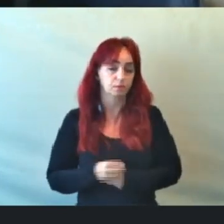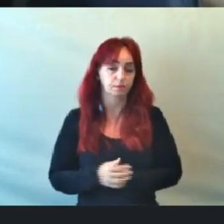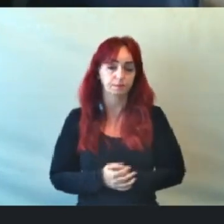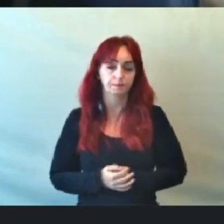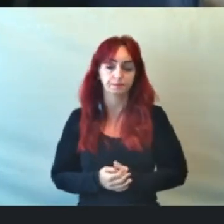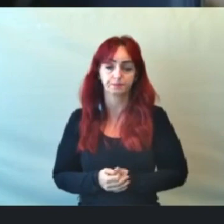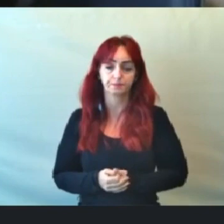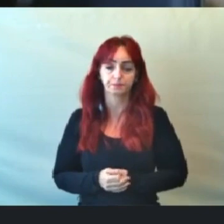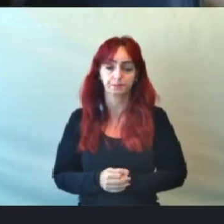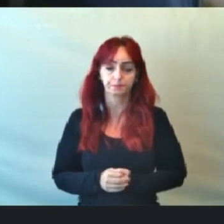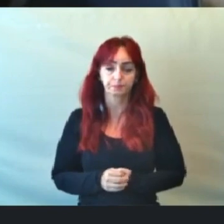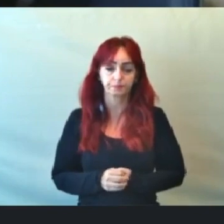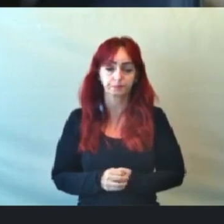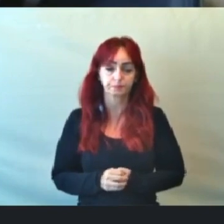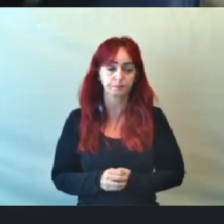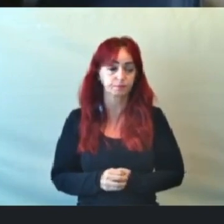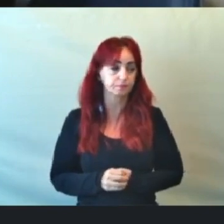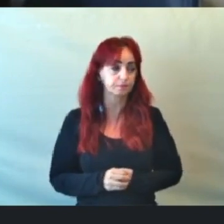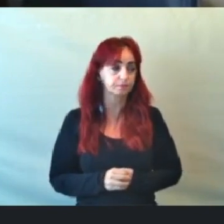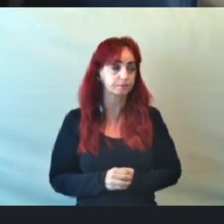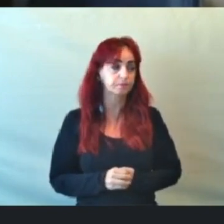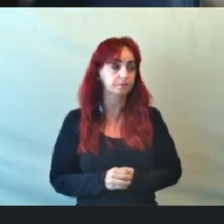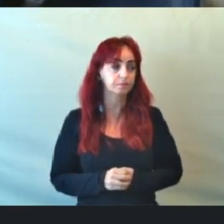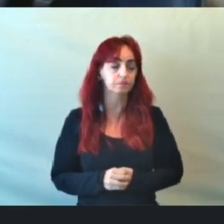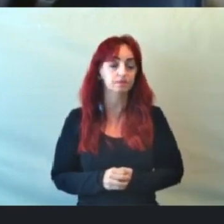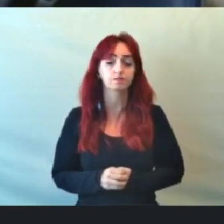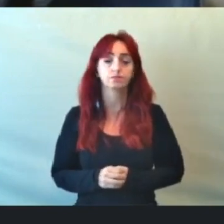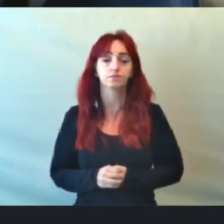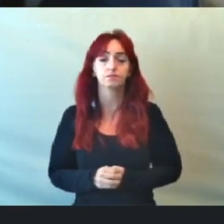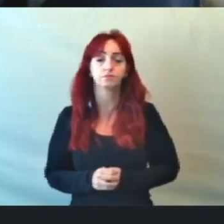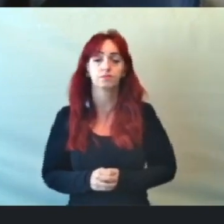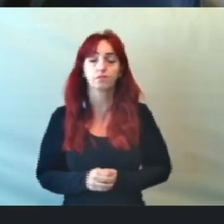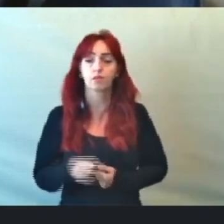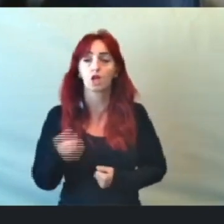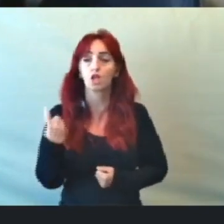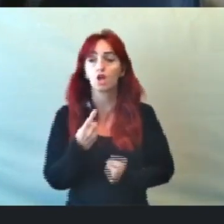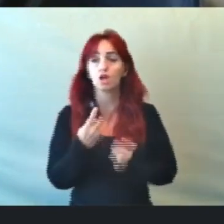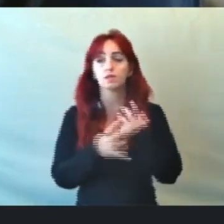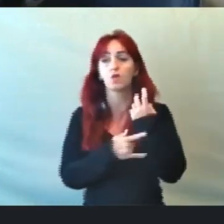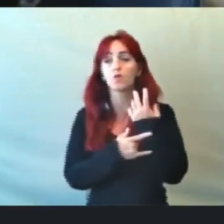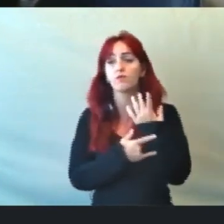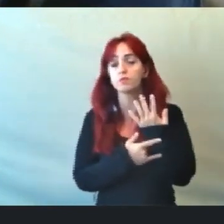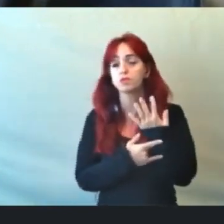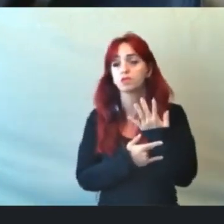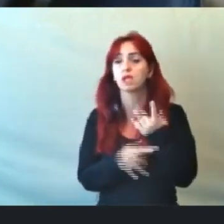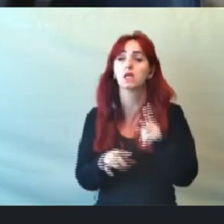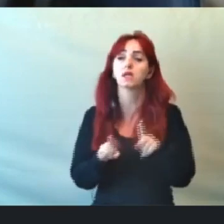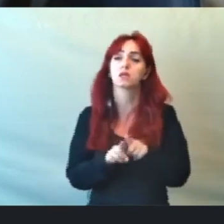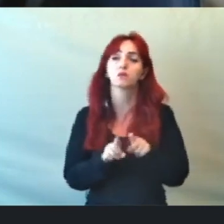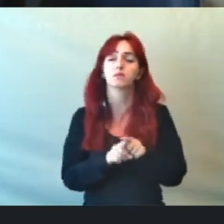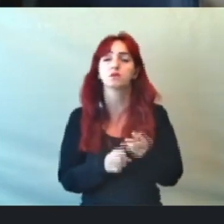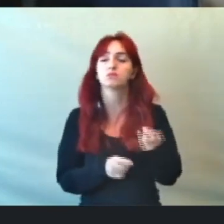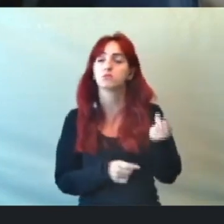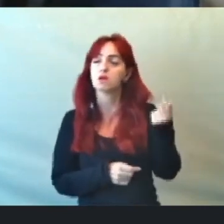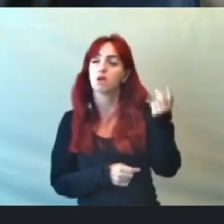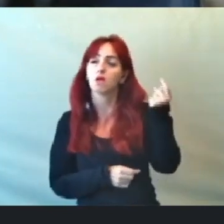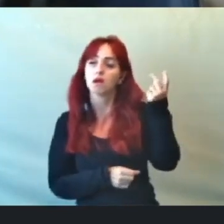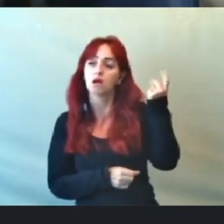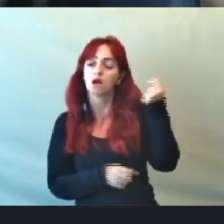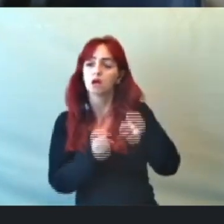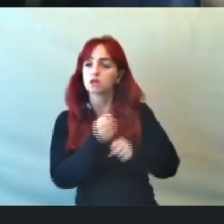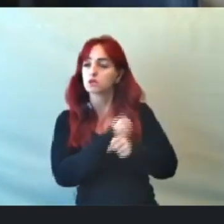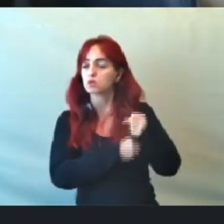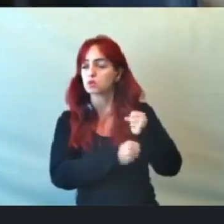Bom, nós da UFMG, desde os anos 60, trabalhamos